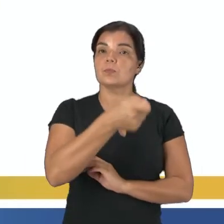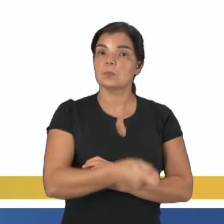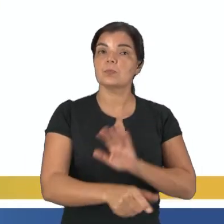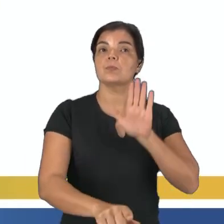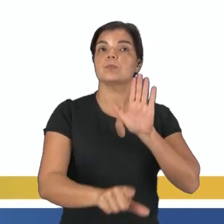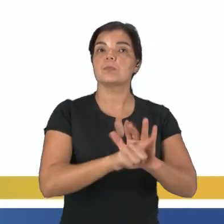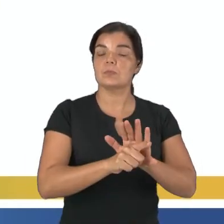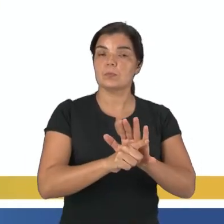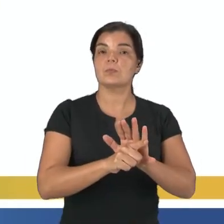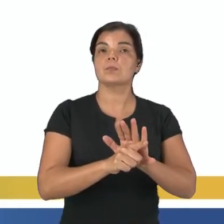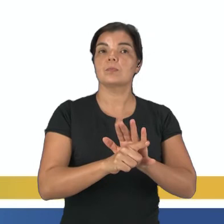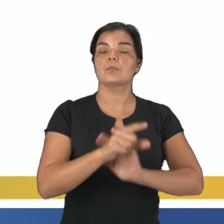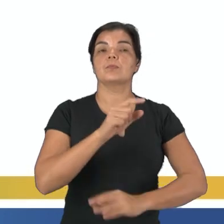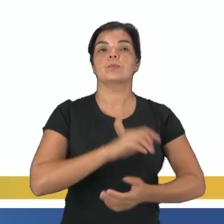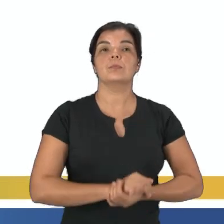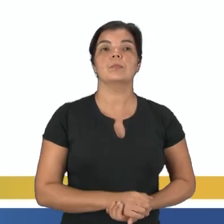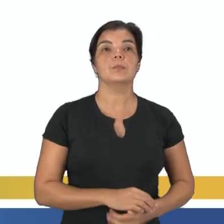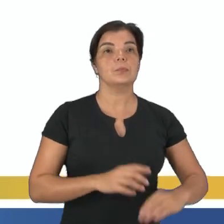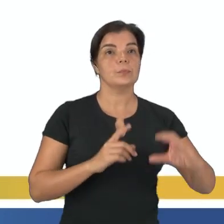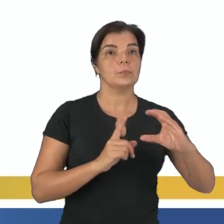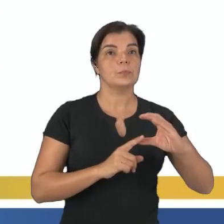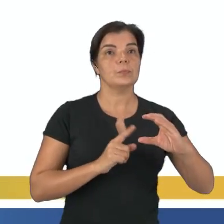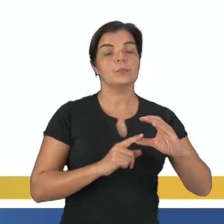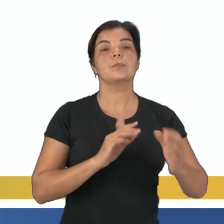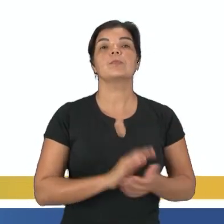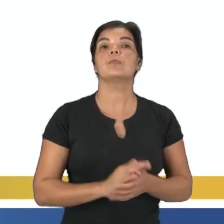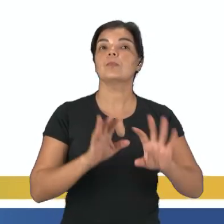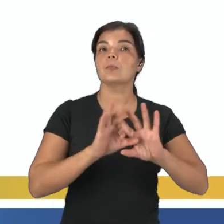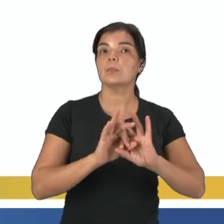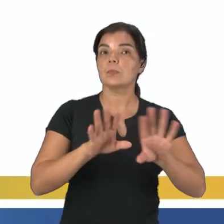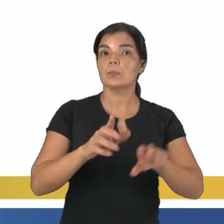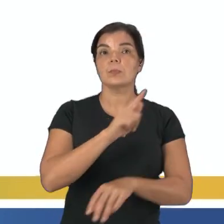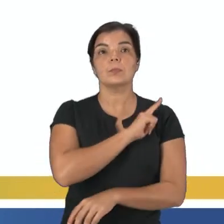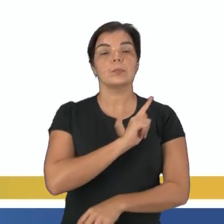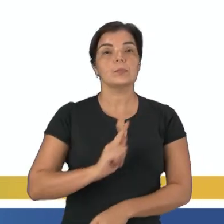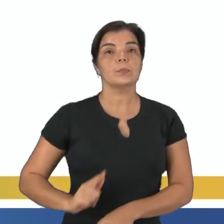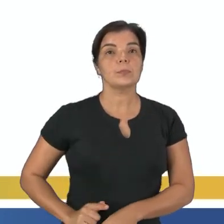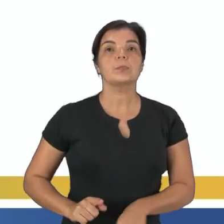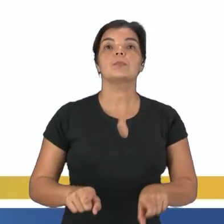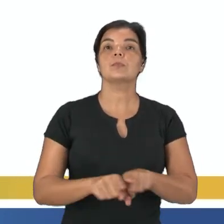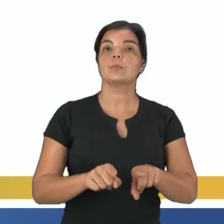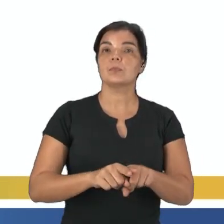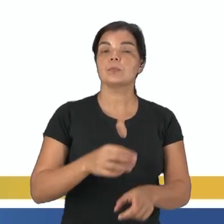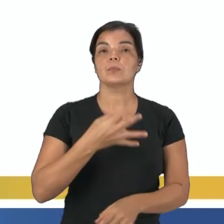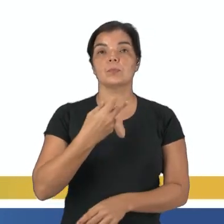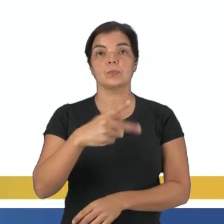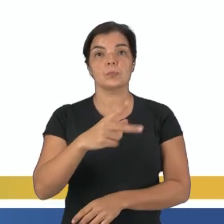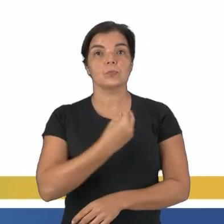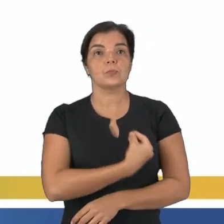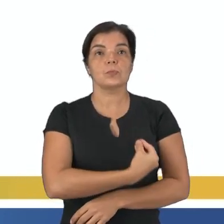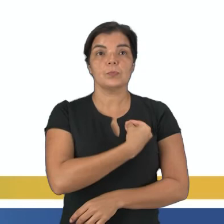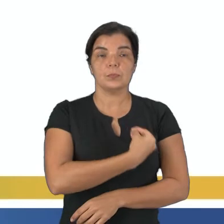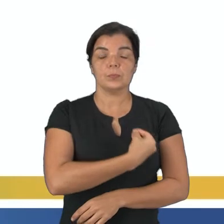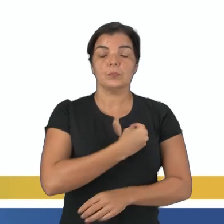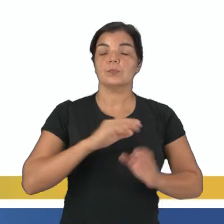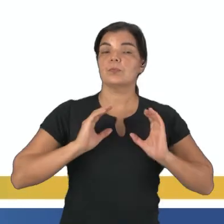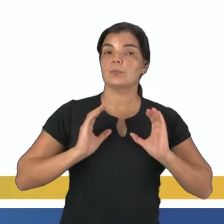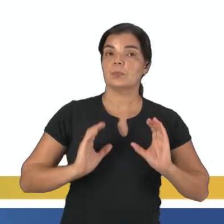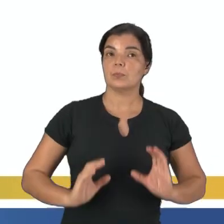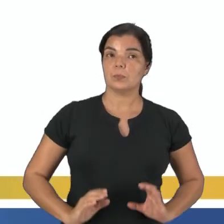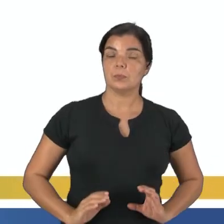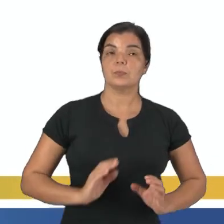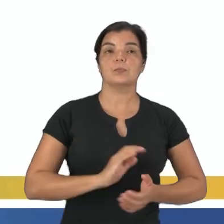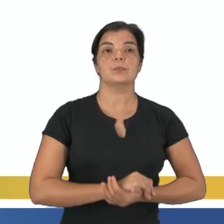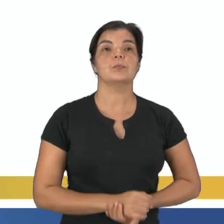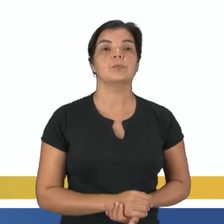seu direito de impor leis autoritárias. C, a liberdade que os governantes têm de